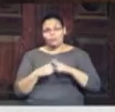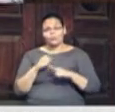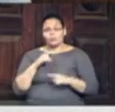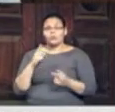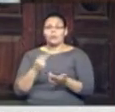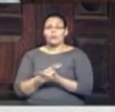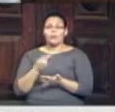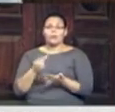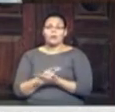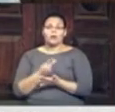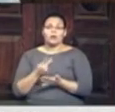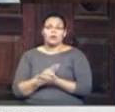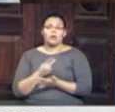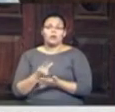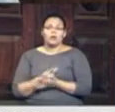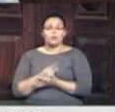erro